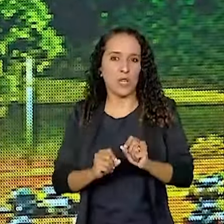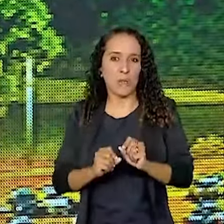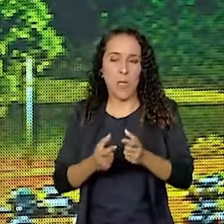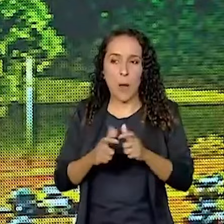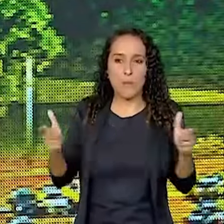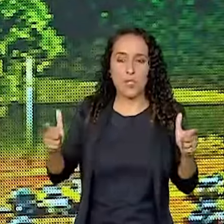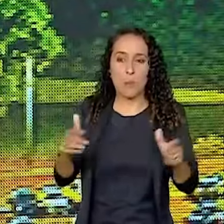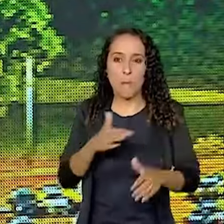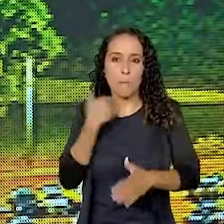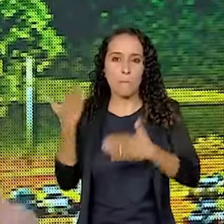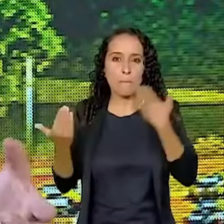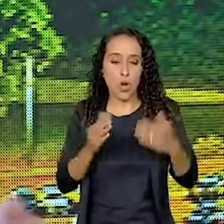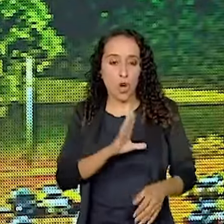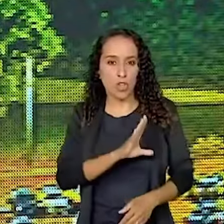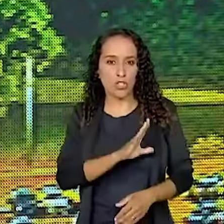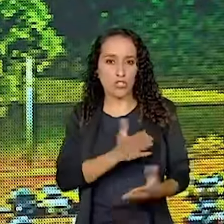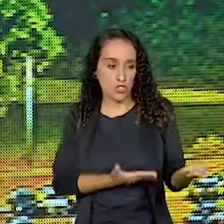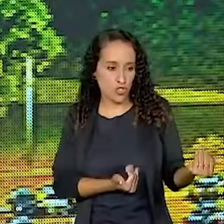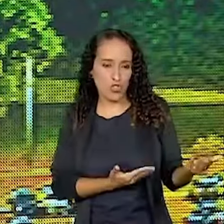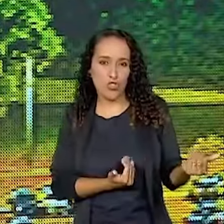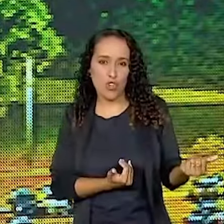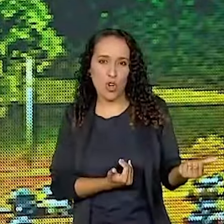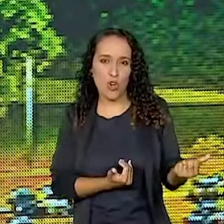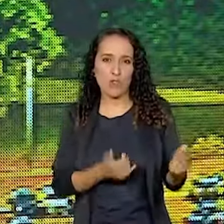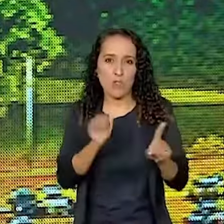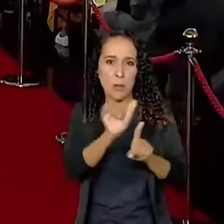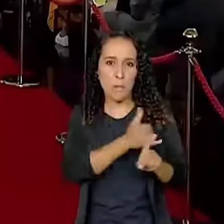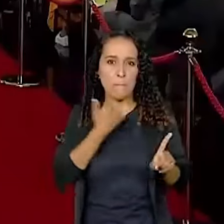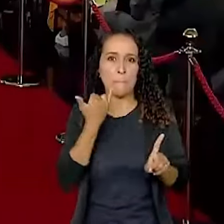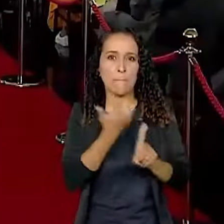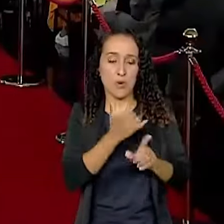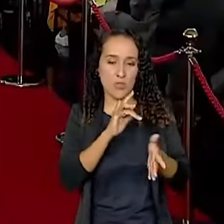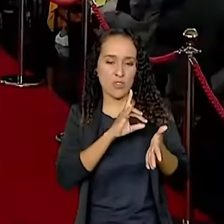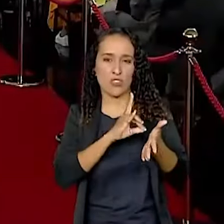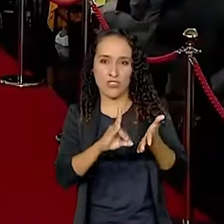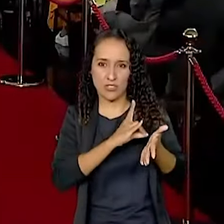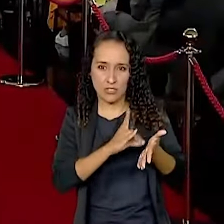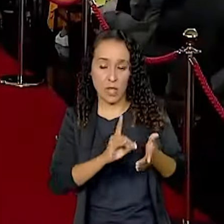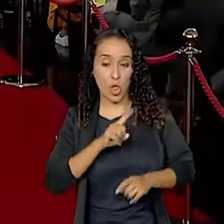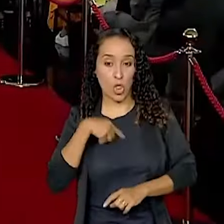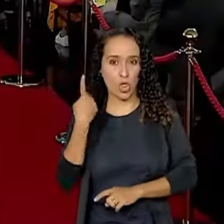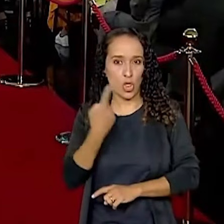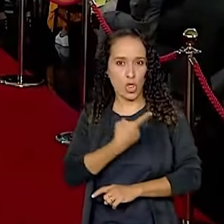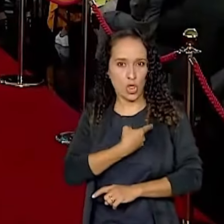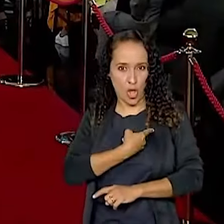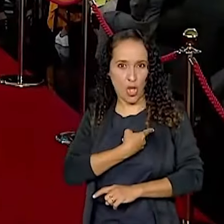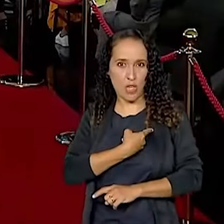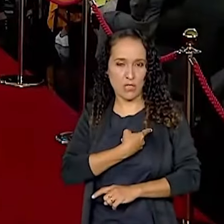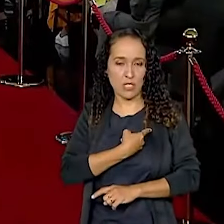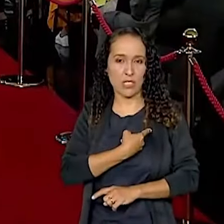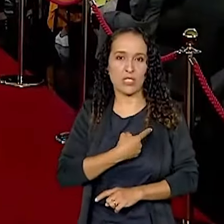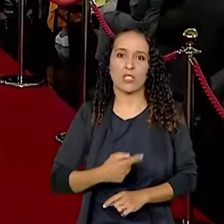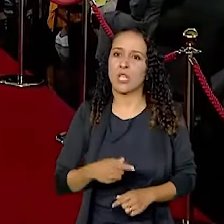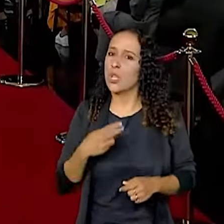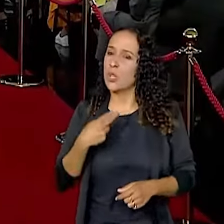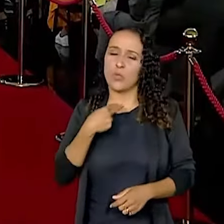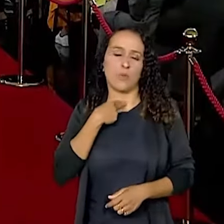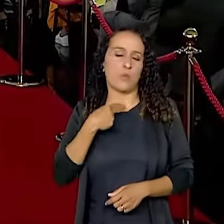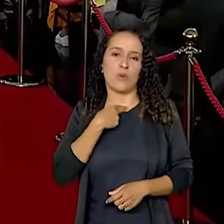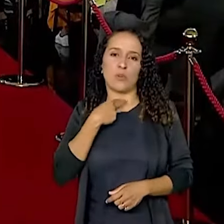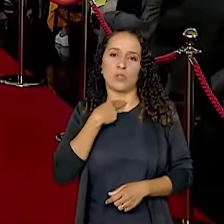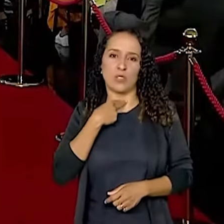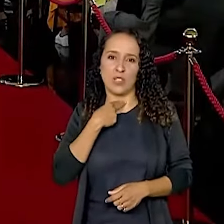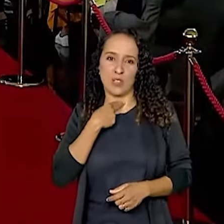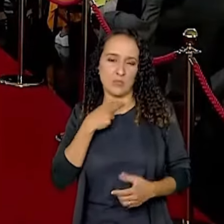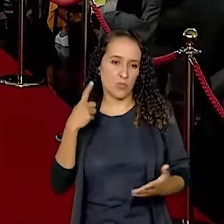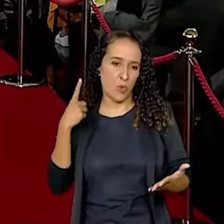de adolescentes por bullying digital. Nós, democratas, não podemos